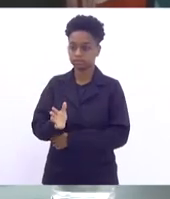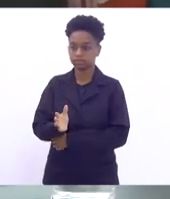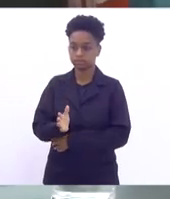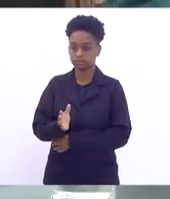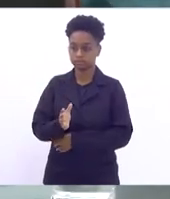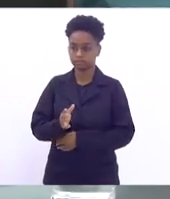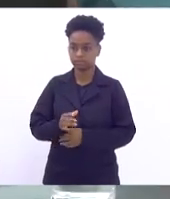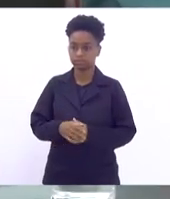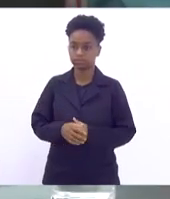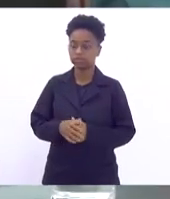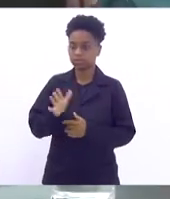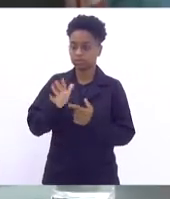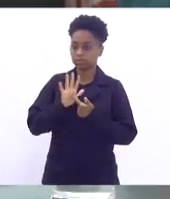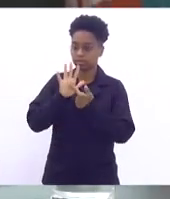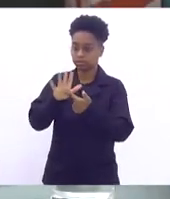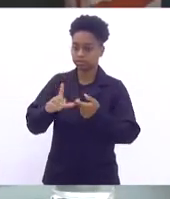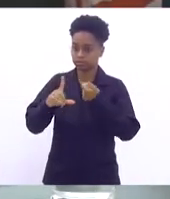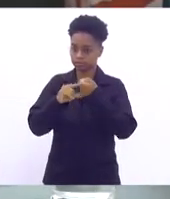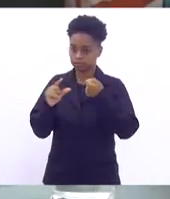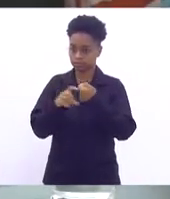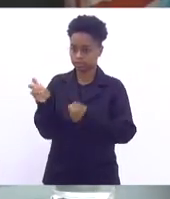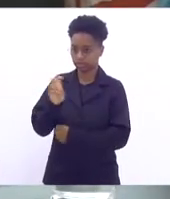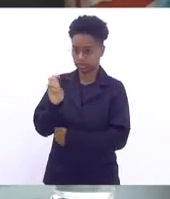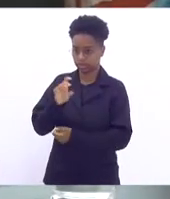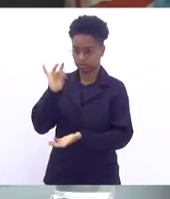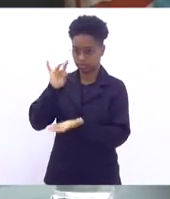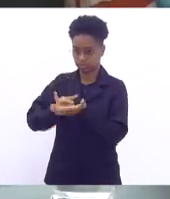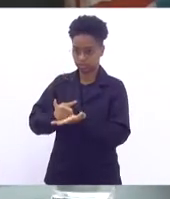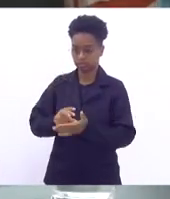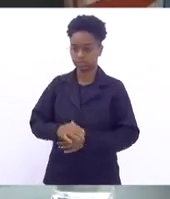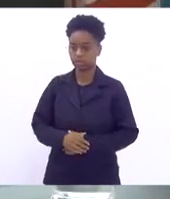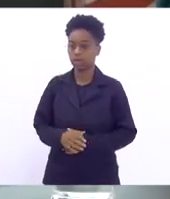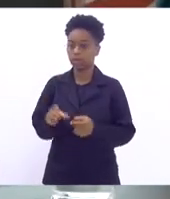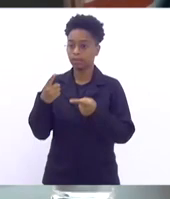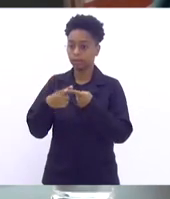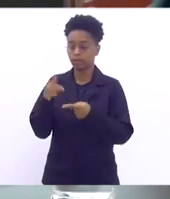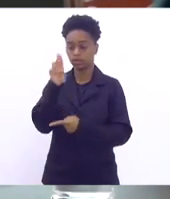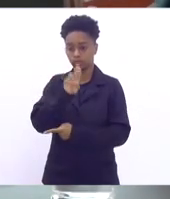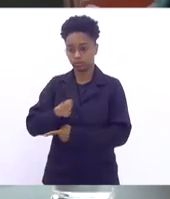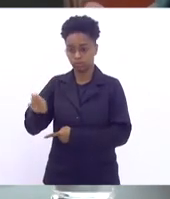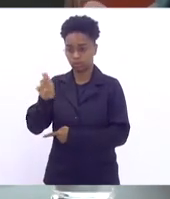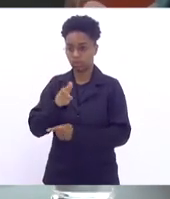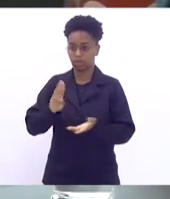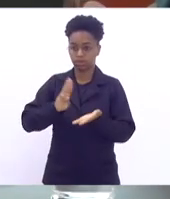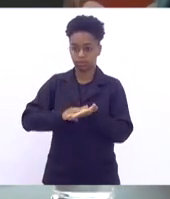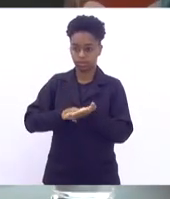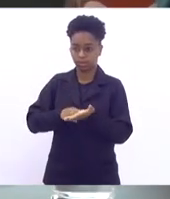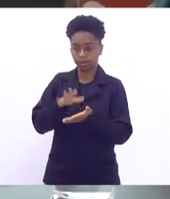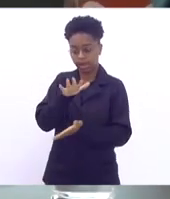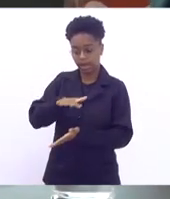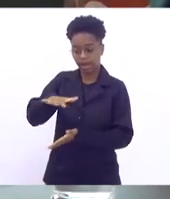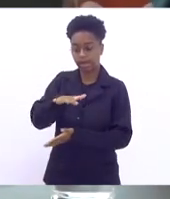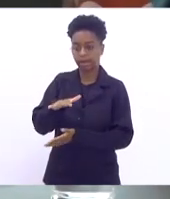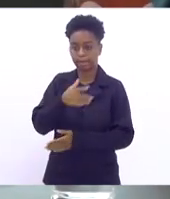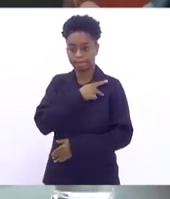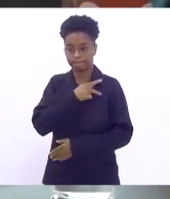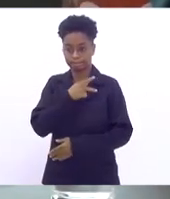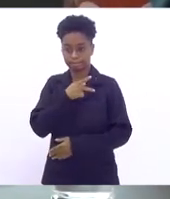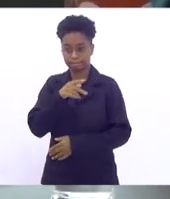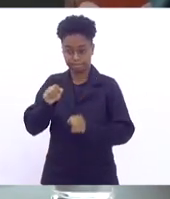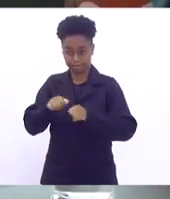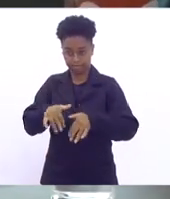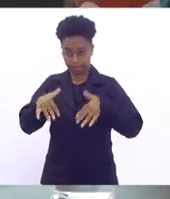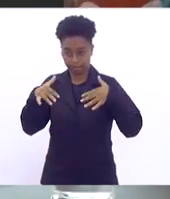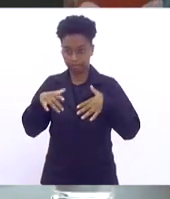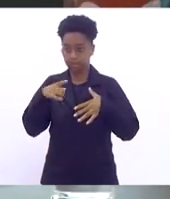previsto tá no artigo no próprio Artigo 5º original porque a nomeação dos membros da frente parlamentar será feito por ato Presidente